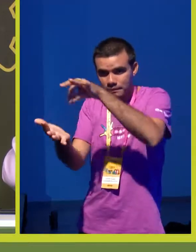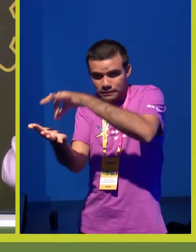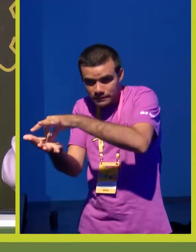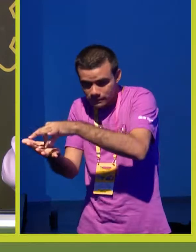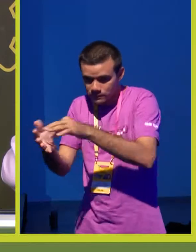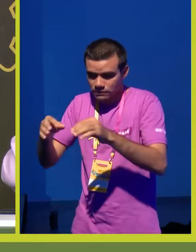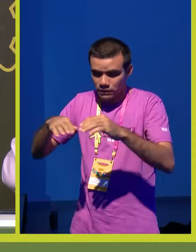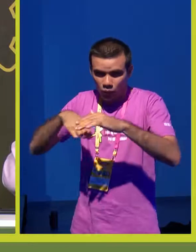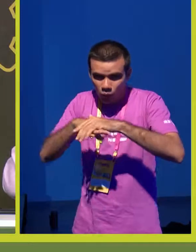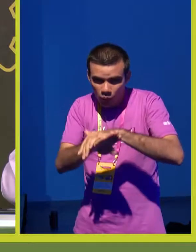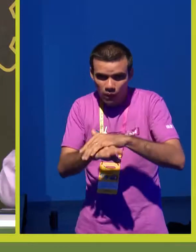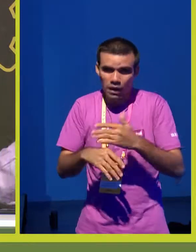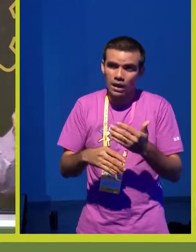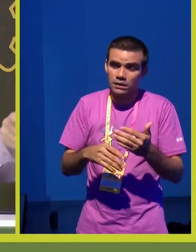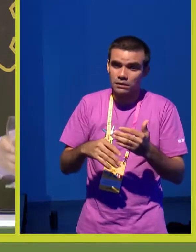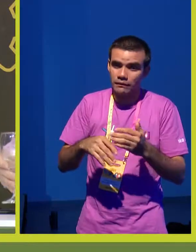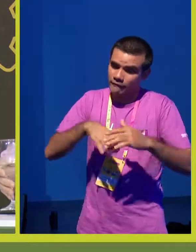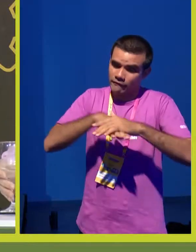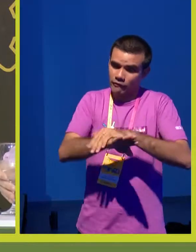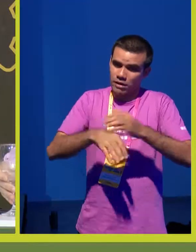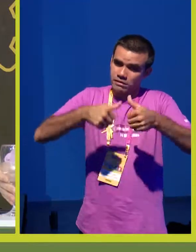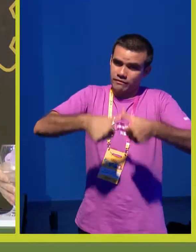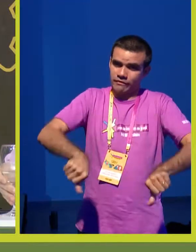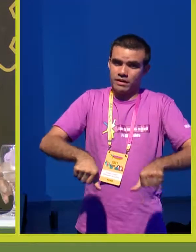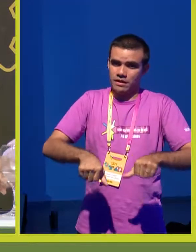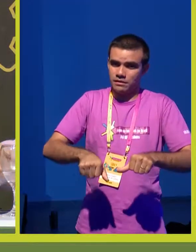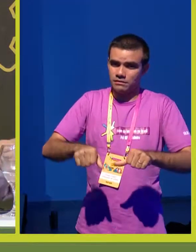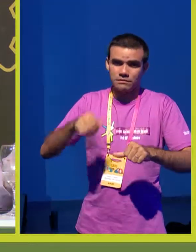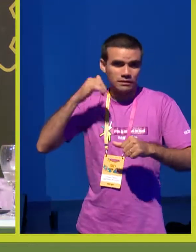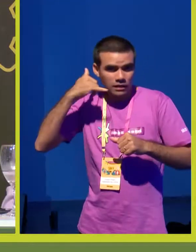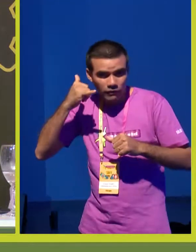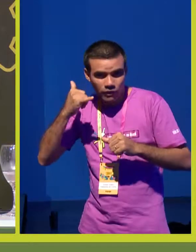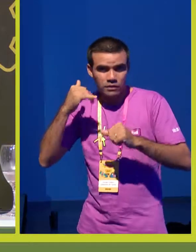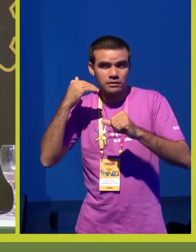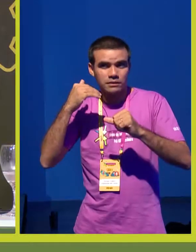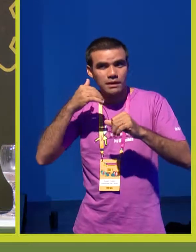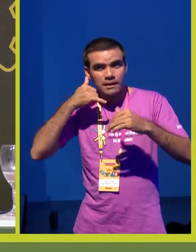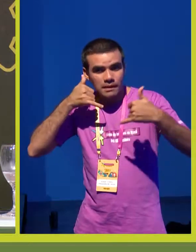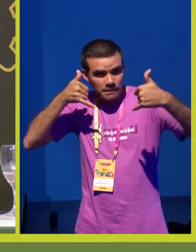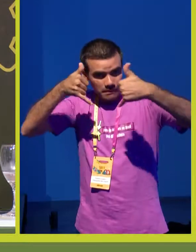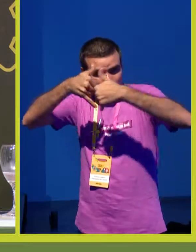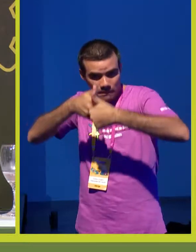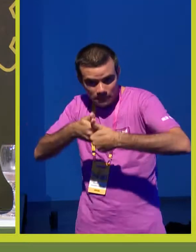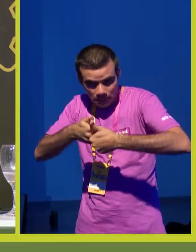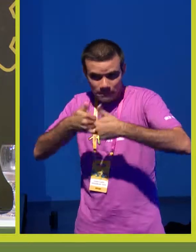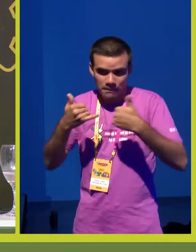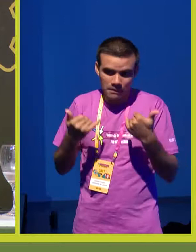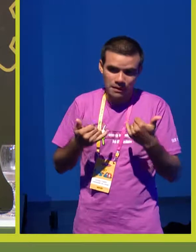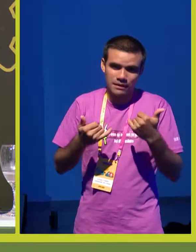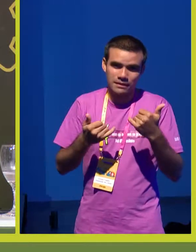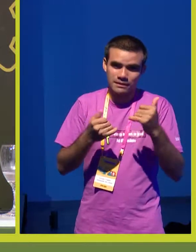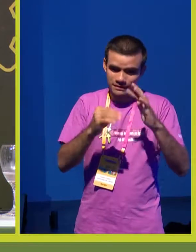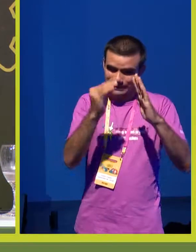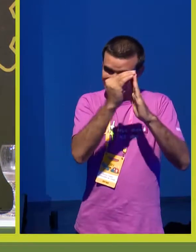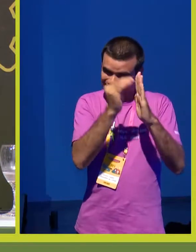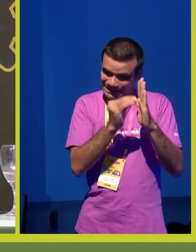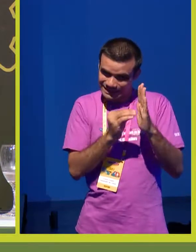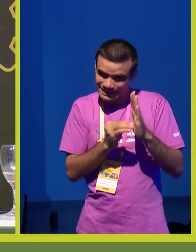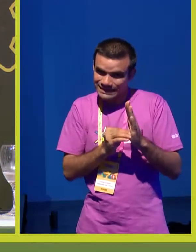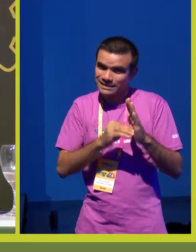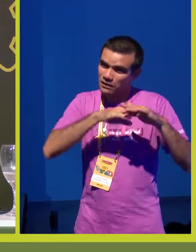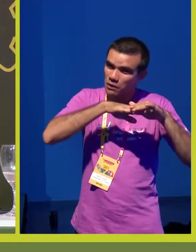mas em geral nesses PLs são registros, os registros de chamadas telefônicas e os registros de conexão e de acesso à aplicação